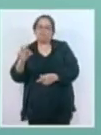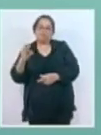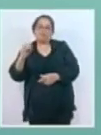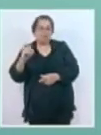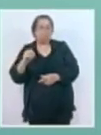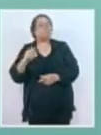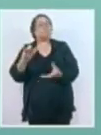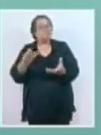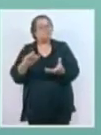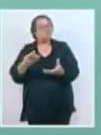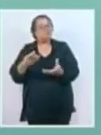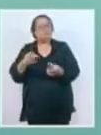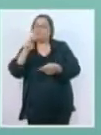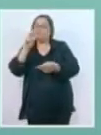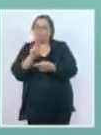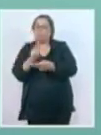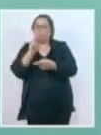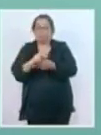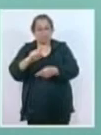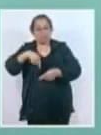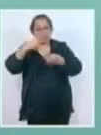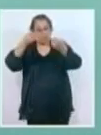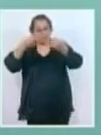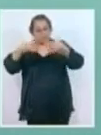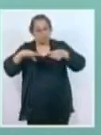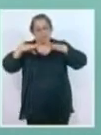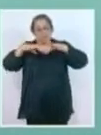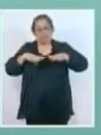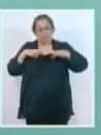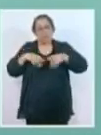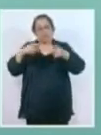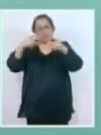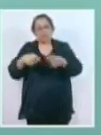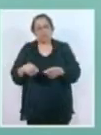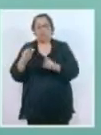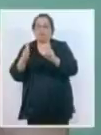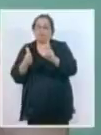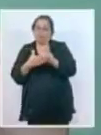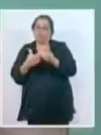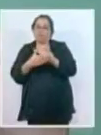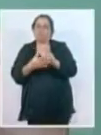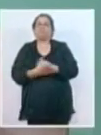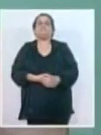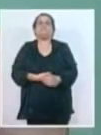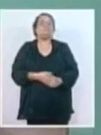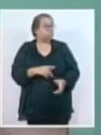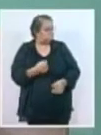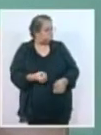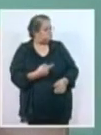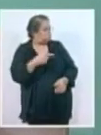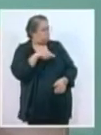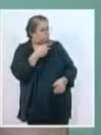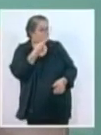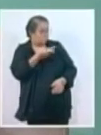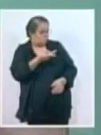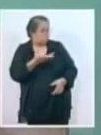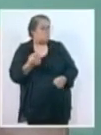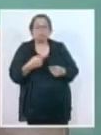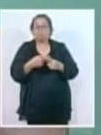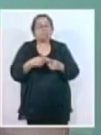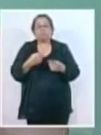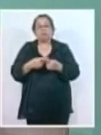gente vai falar sobre a Praça do Bairro Guarani. A Praça do Bairro Guarani. E foi interessante o senhor falar aí a